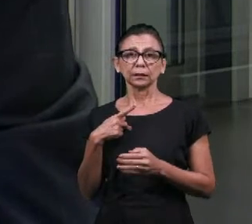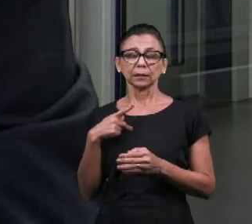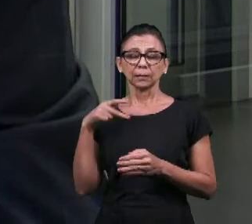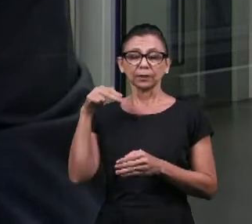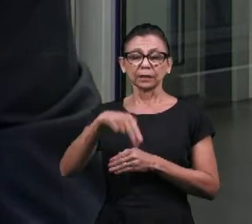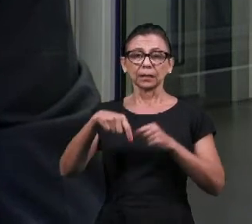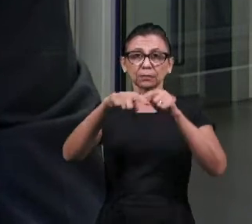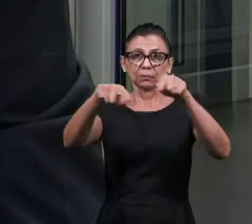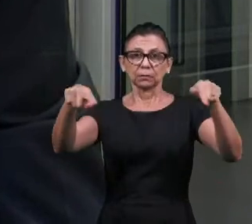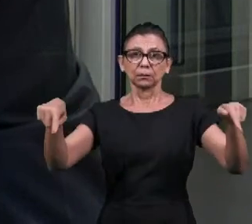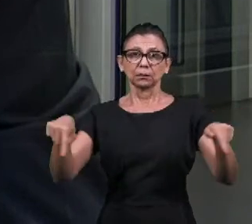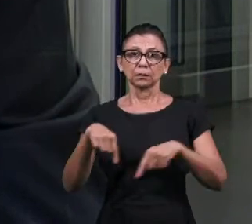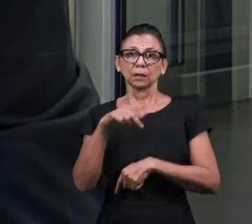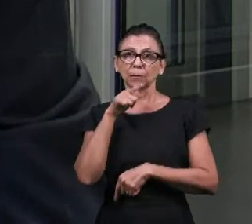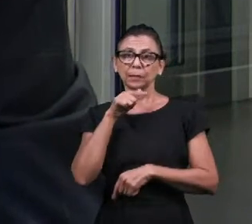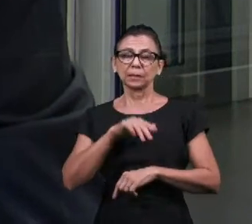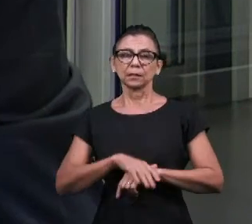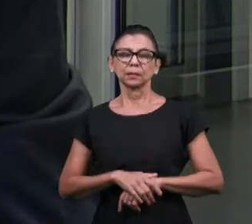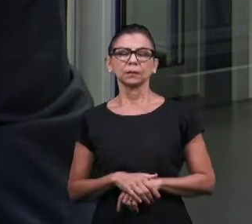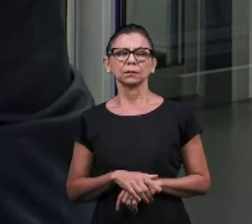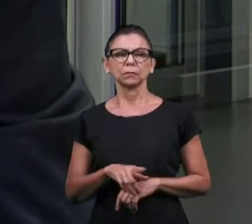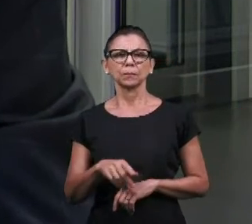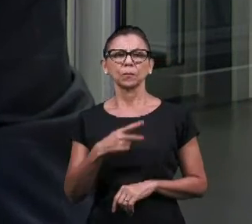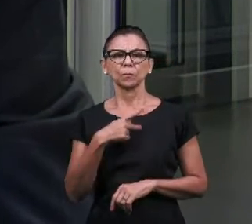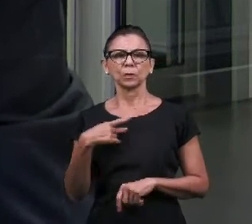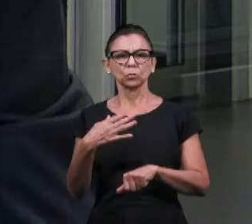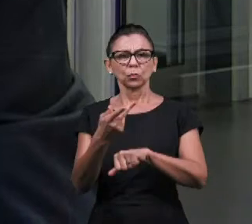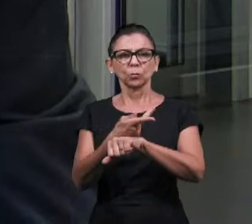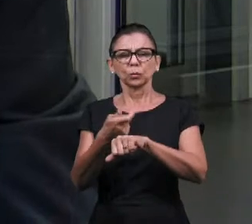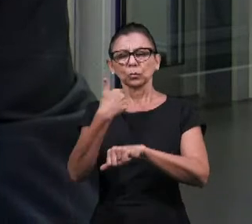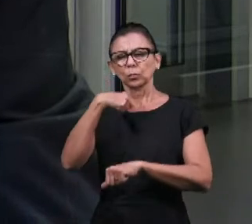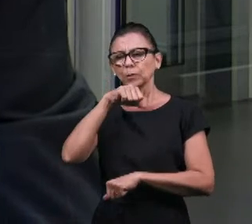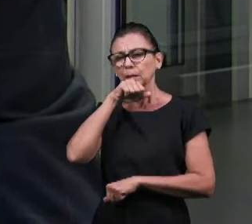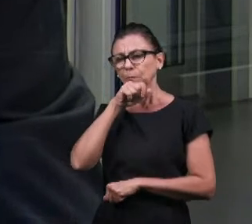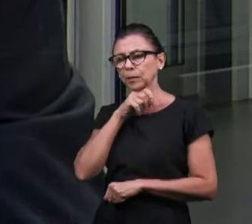ela: quando seu filho enxugou o teu rosto,